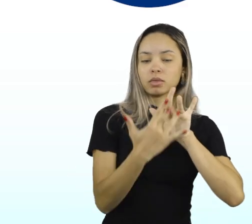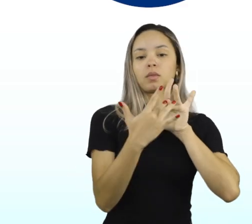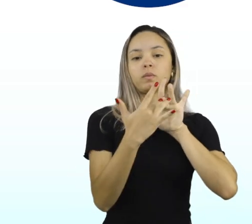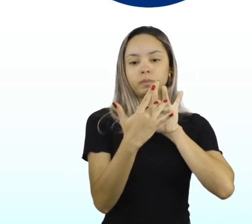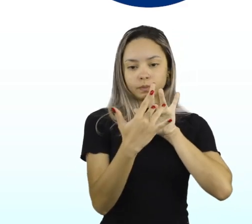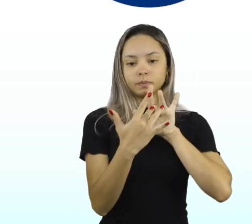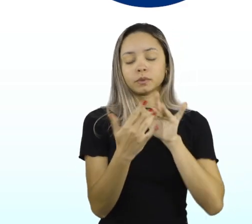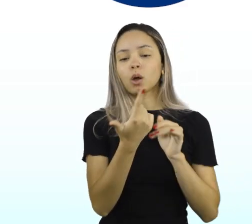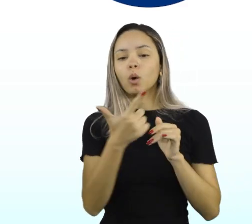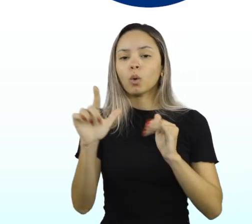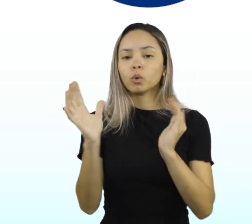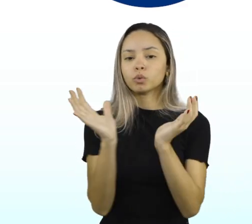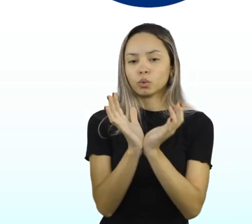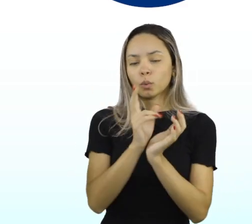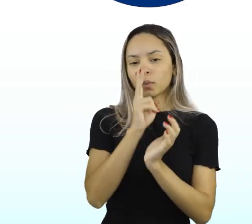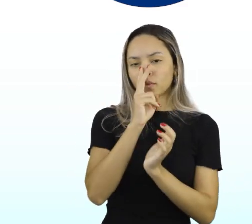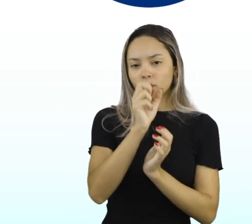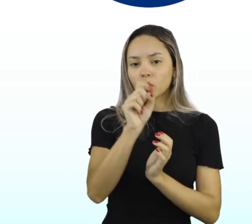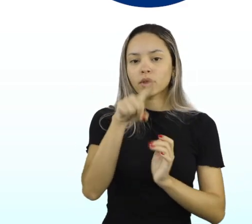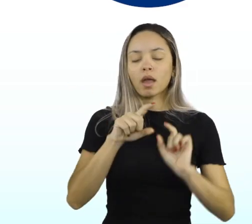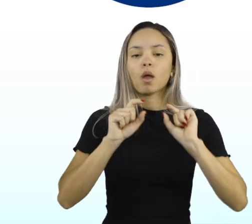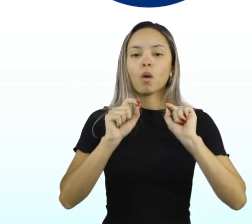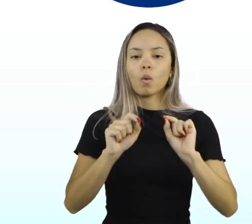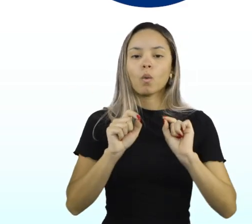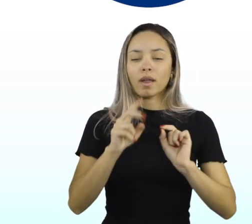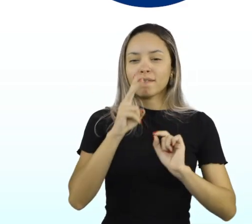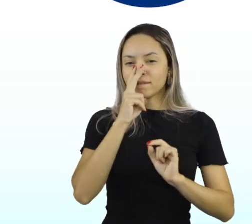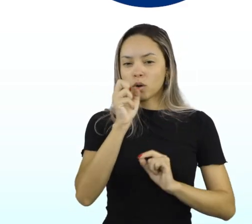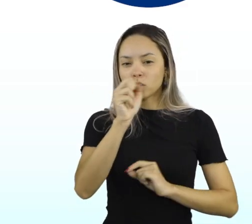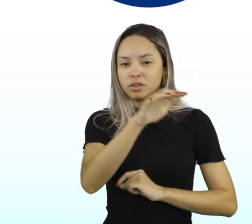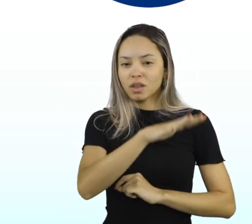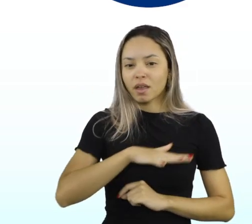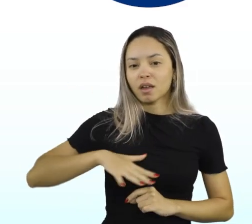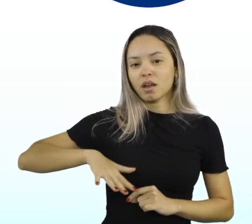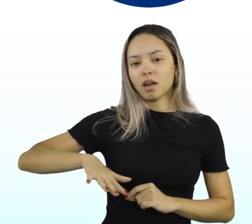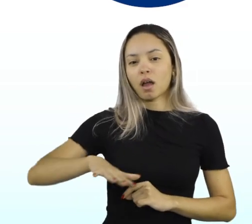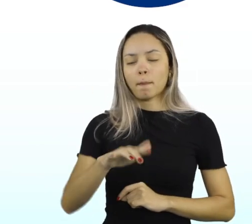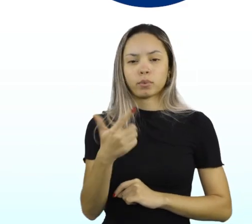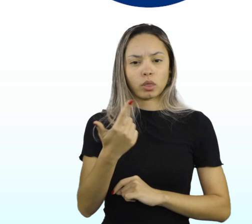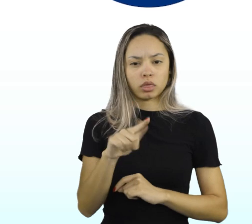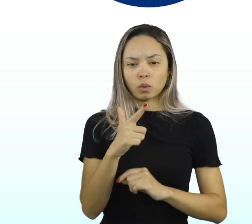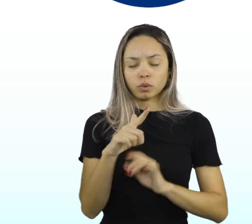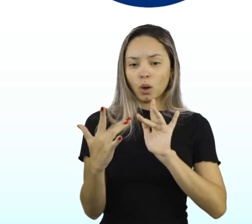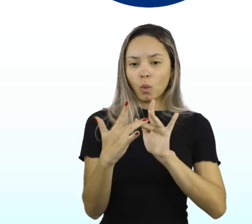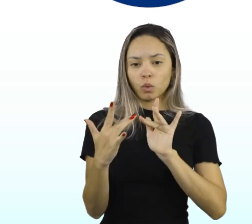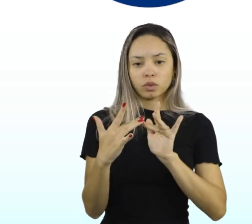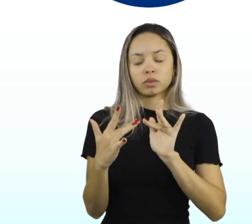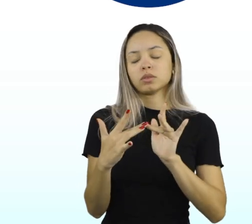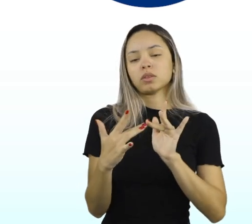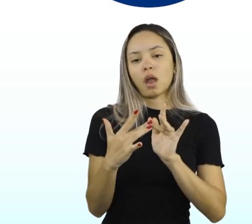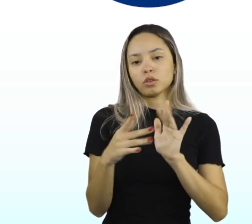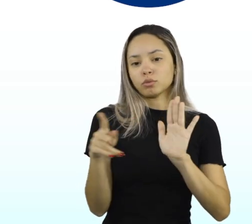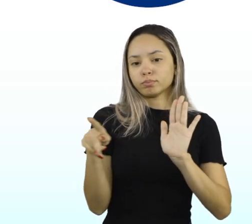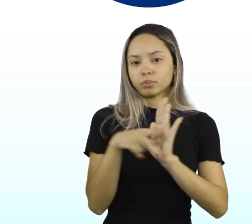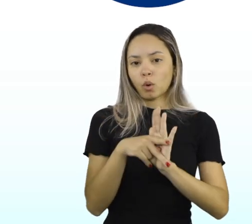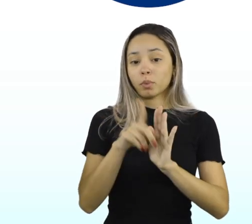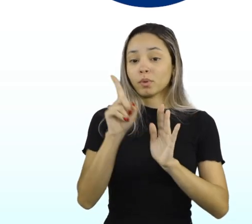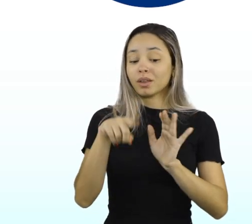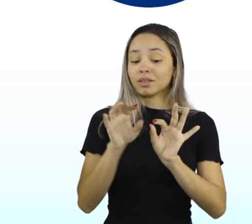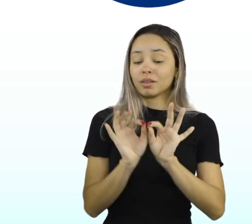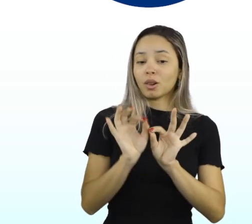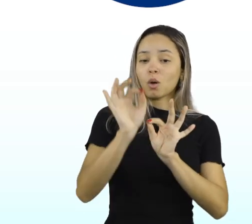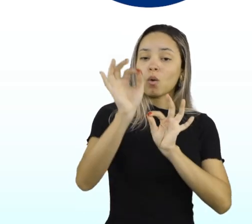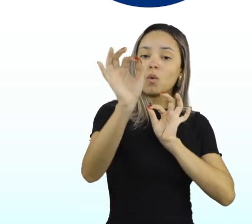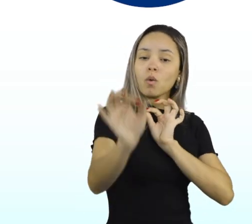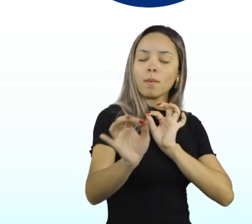de classificação de forças são chamadas de forças de campo, que são aquelas forças que não há o contato físico, são forças que há uma interação à distância. Por exemplo,